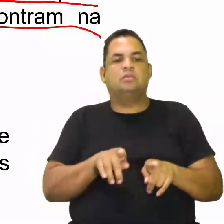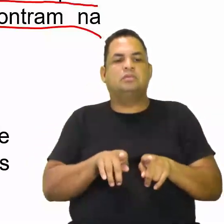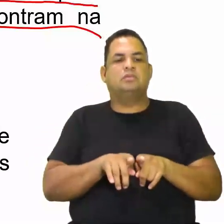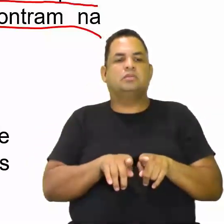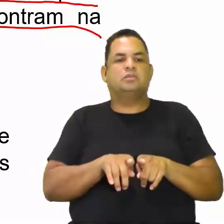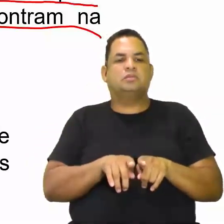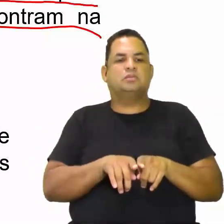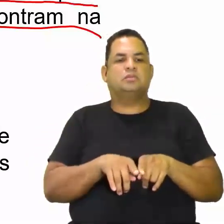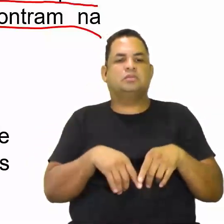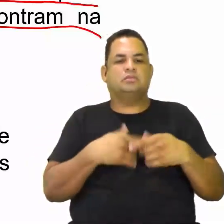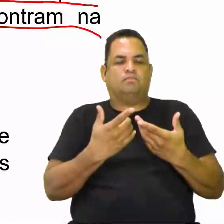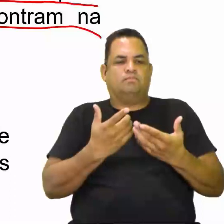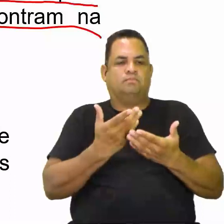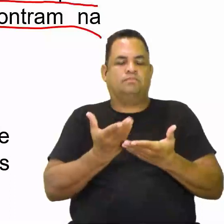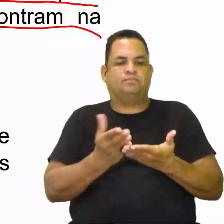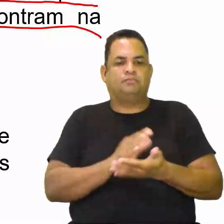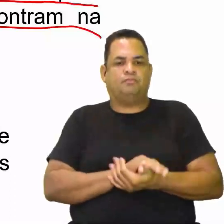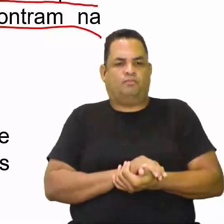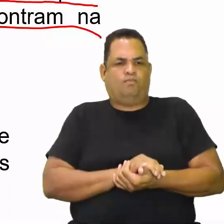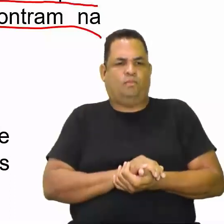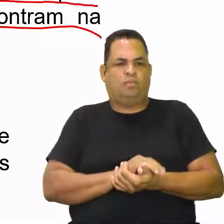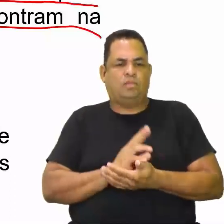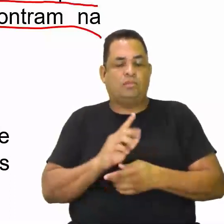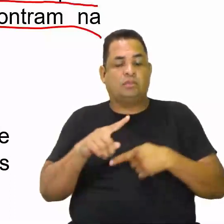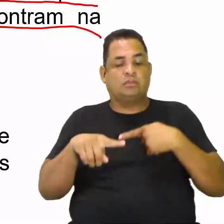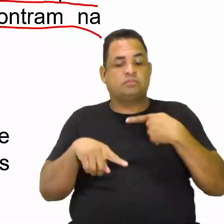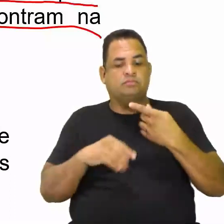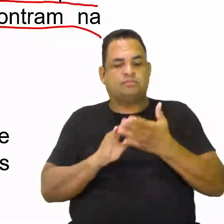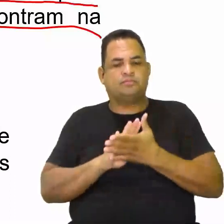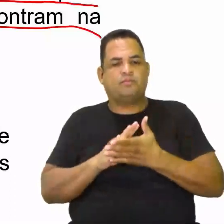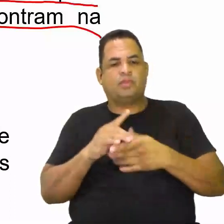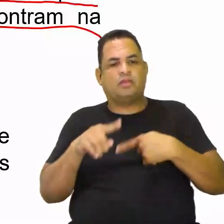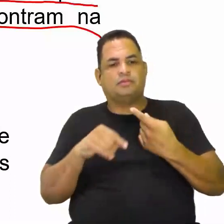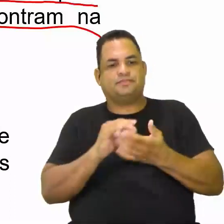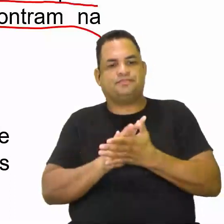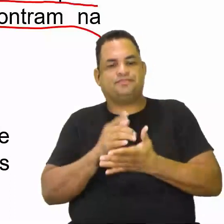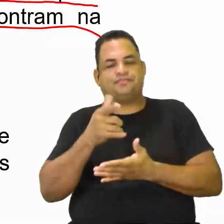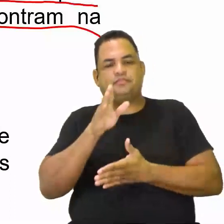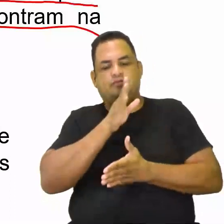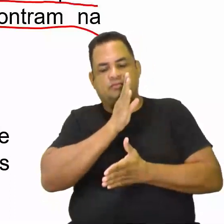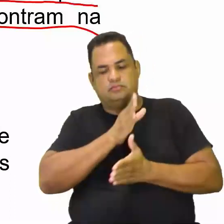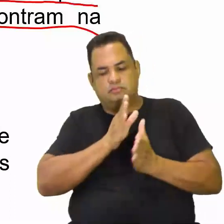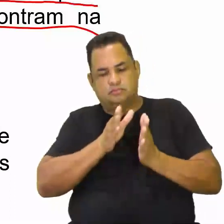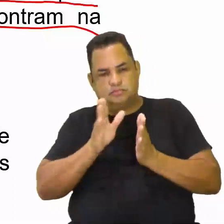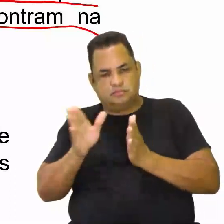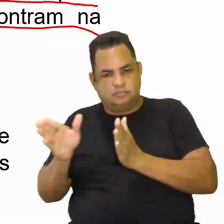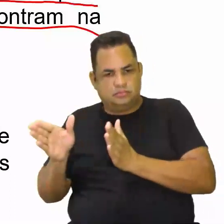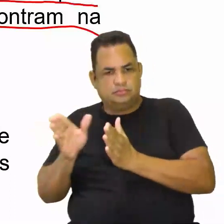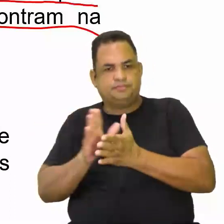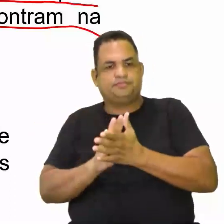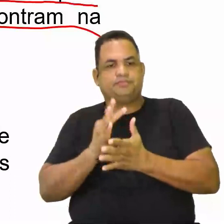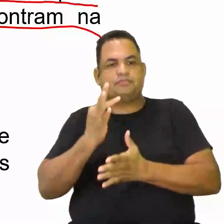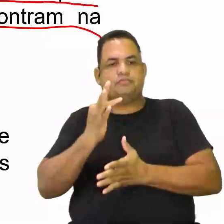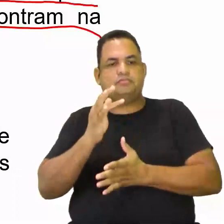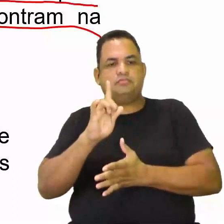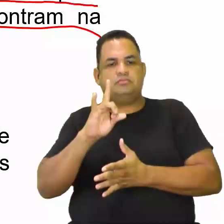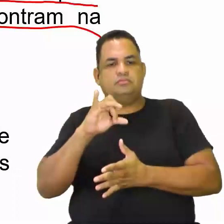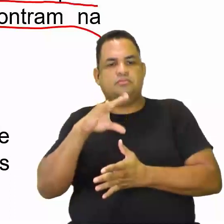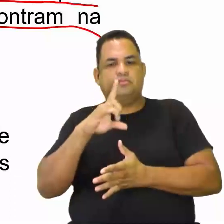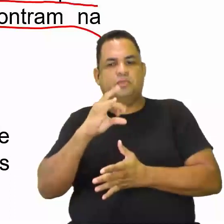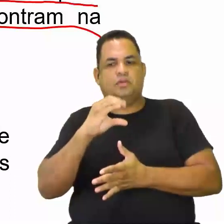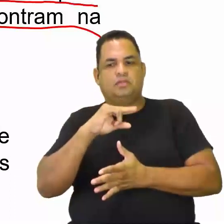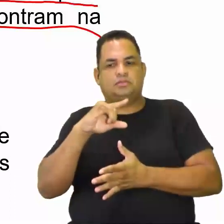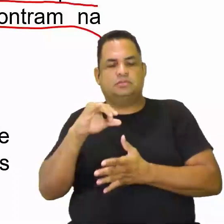aí, a água sobrenadante, ela passa para o processo de floculação. A floculação é